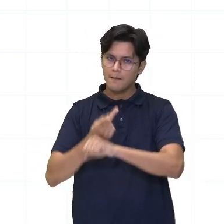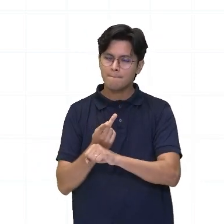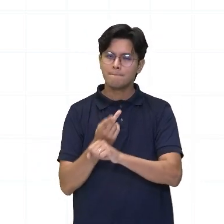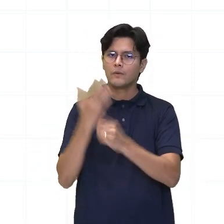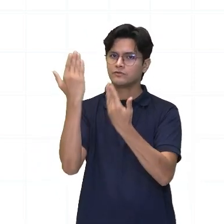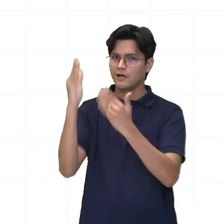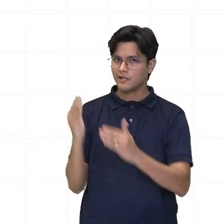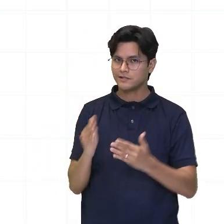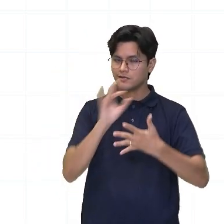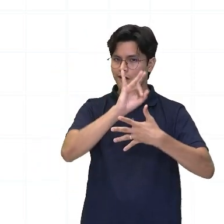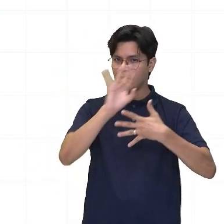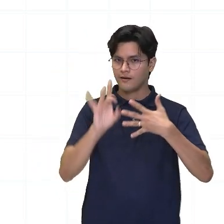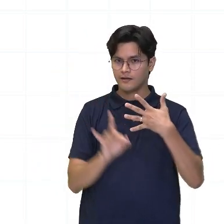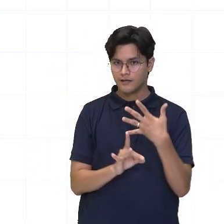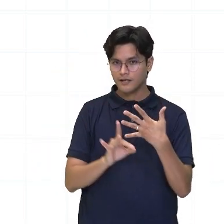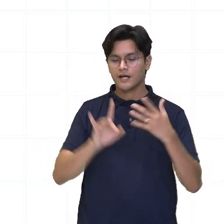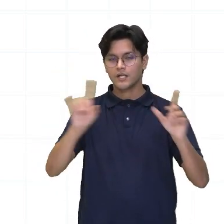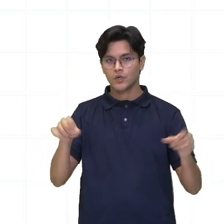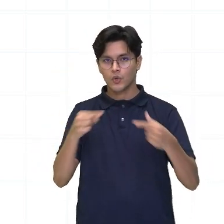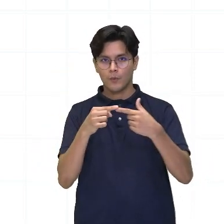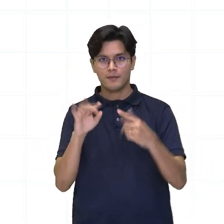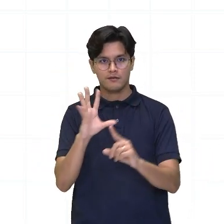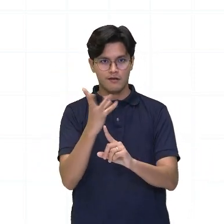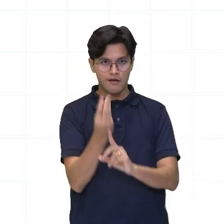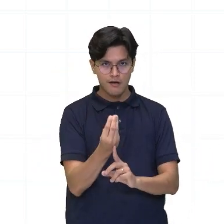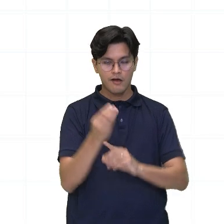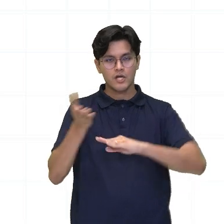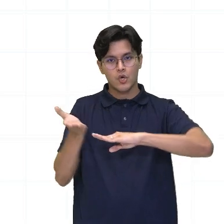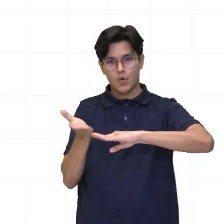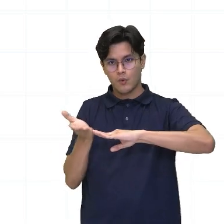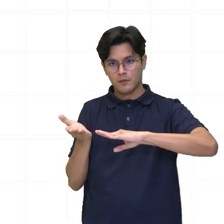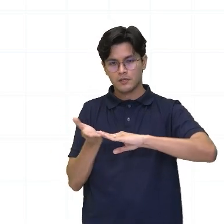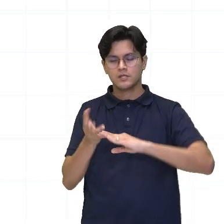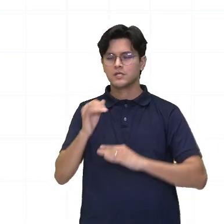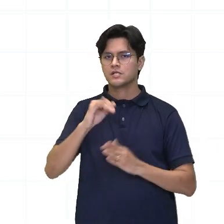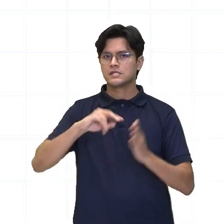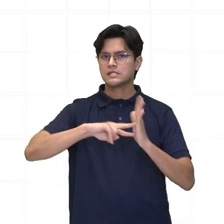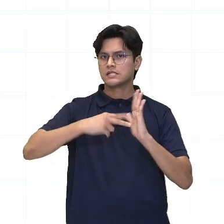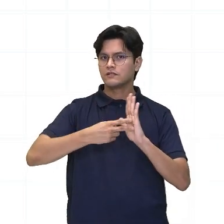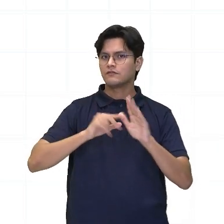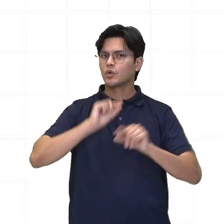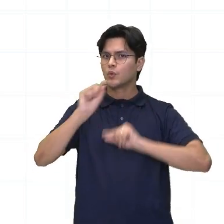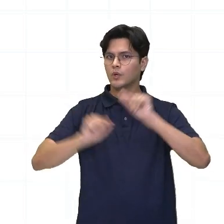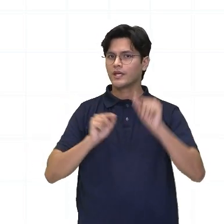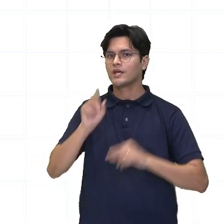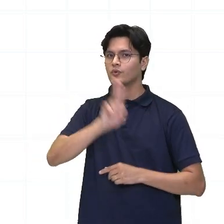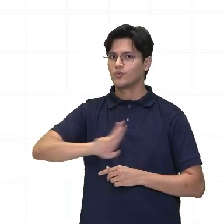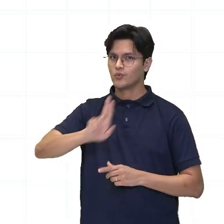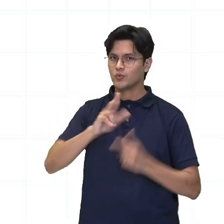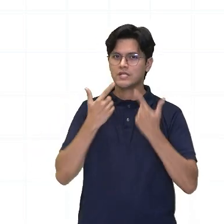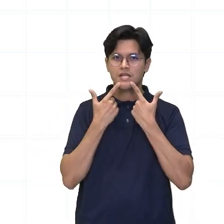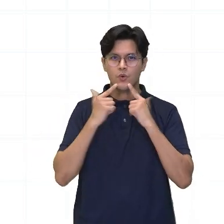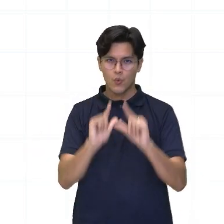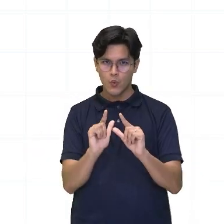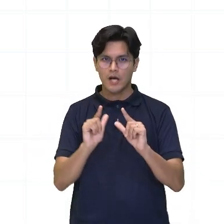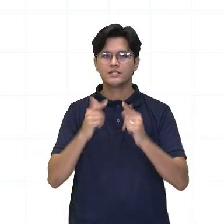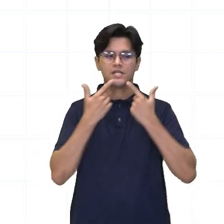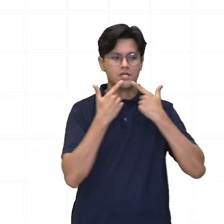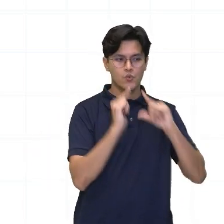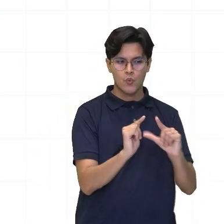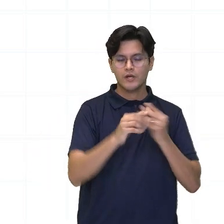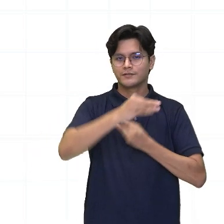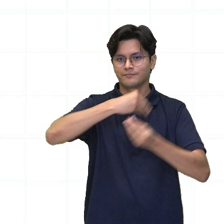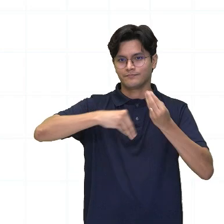parte da arte contemporânea, que são híbridas, ou seja, elas usam diferentes linguagens. Agora vamos mais uma vez analisar a